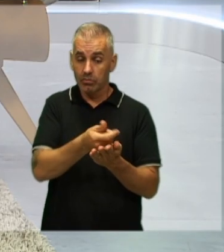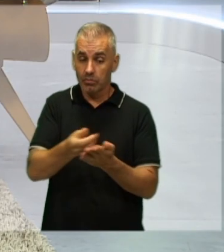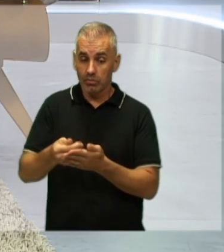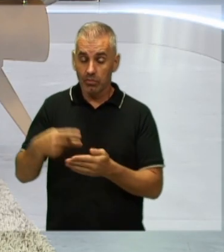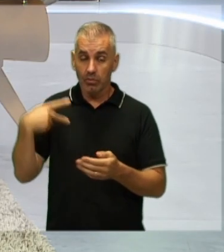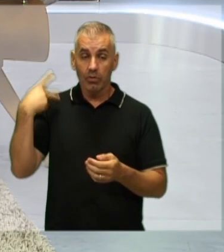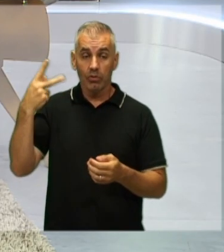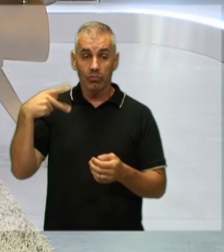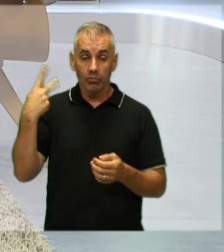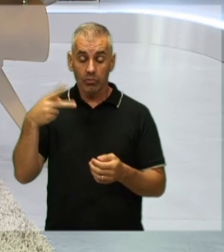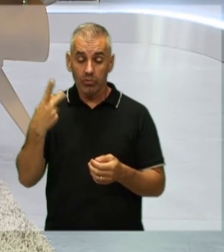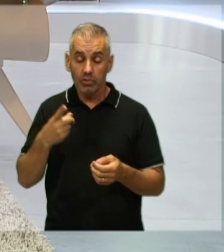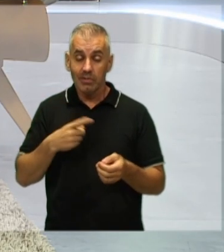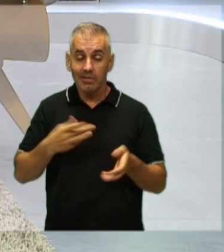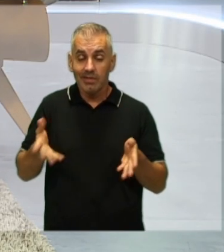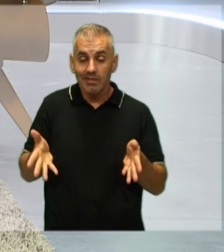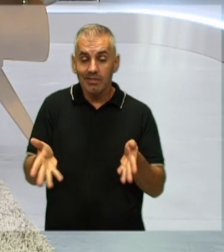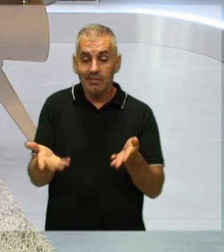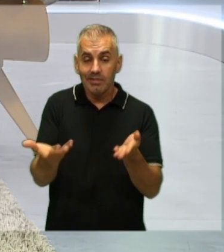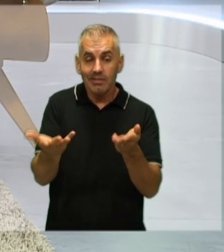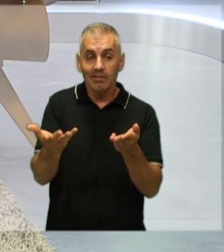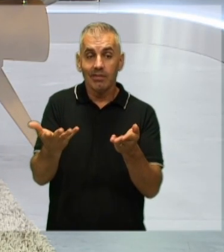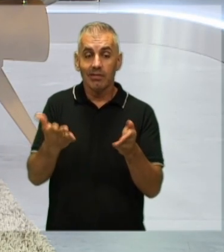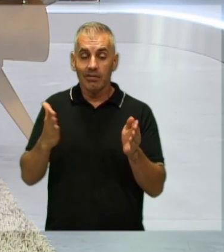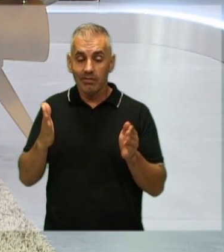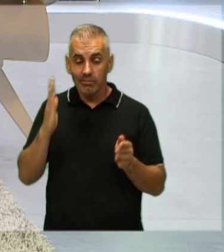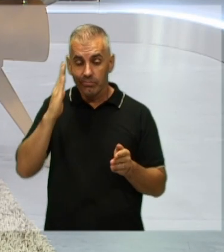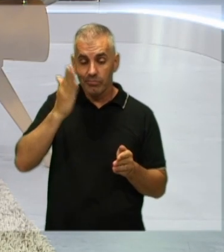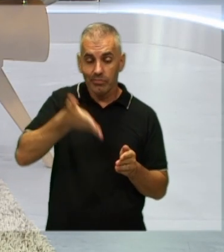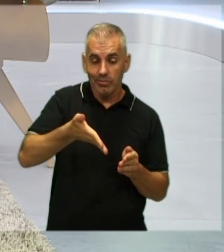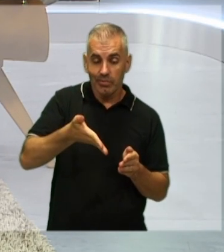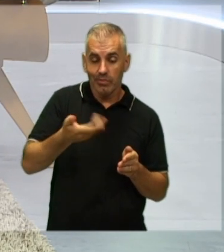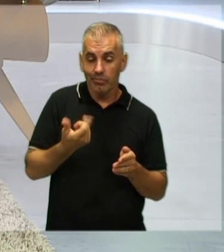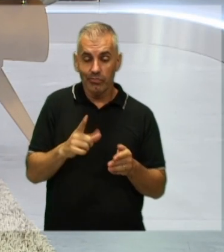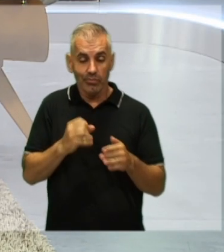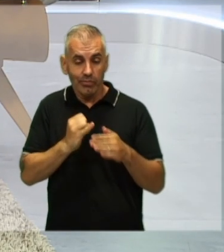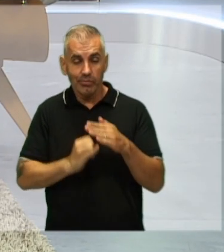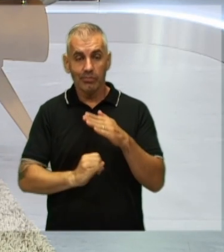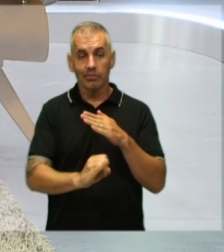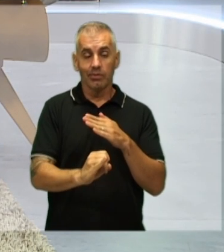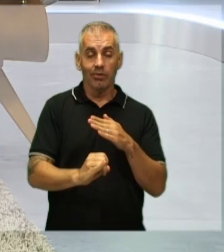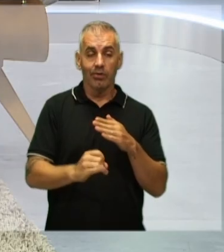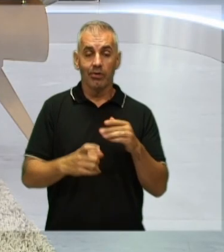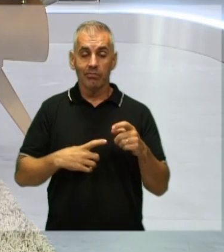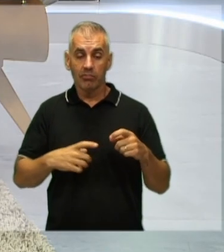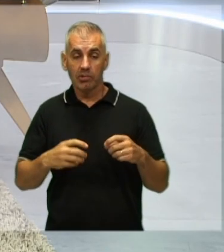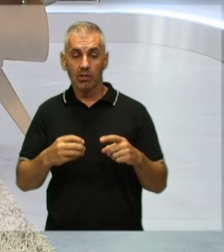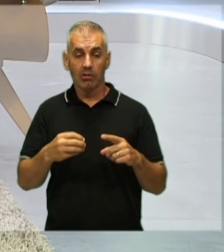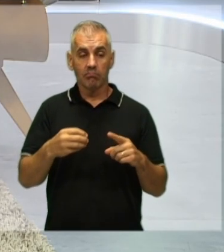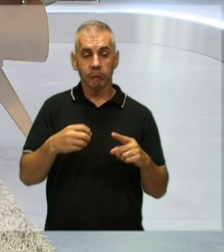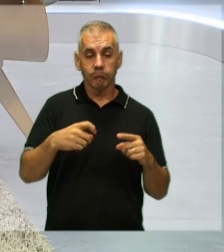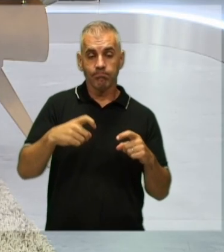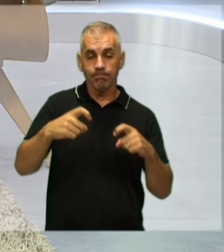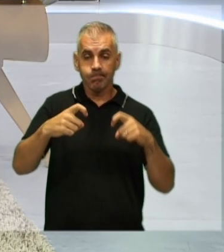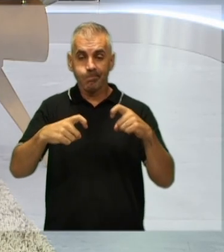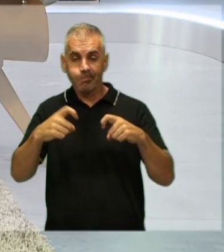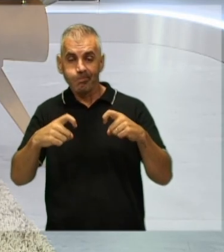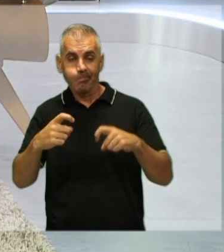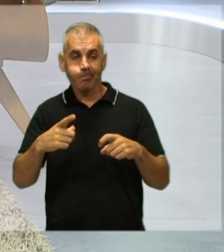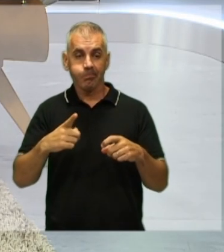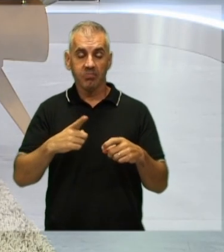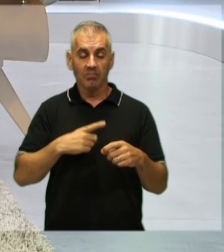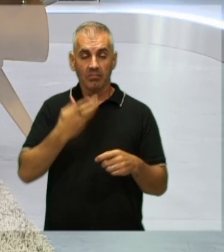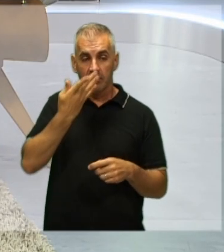e serviços que incentivem, de forma direta ou indiretamente, a sexualização de crianças e adolescentes. Quando